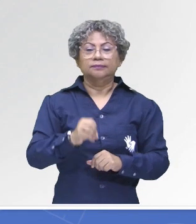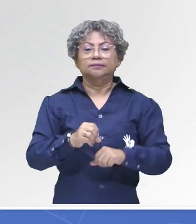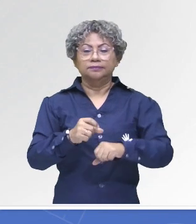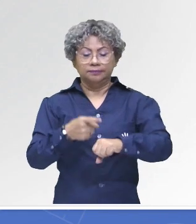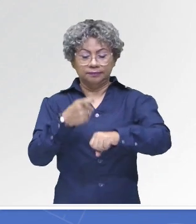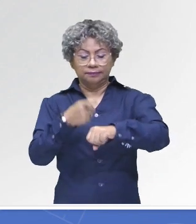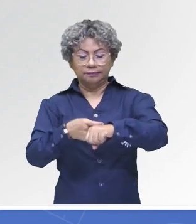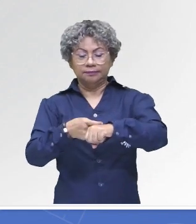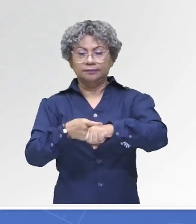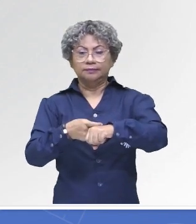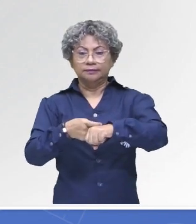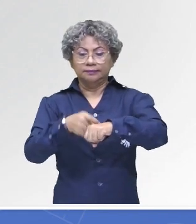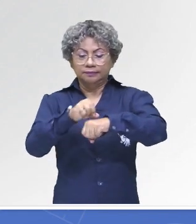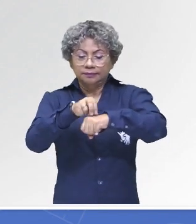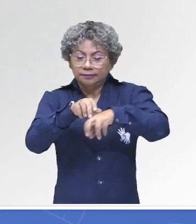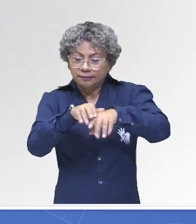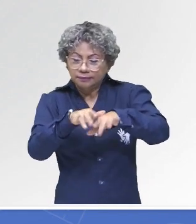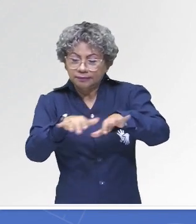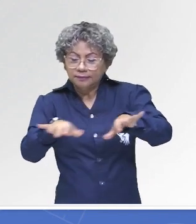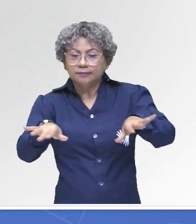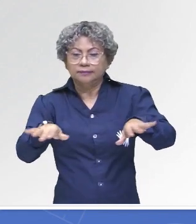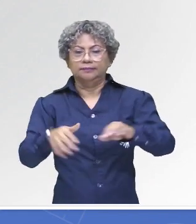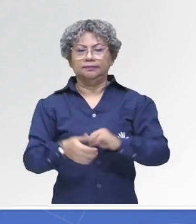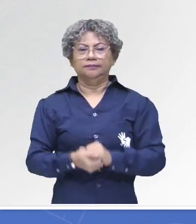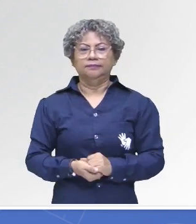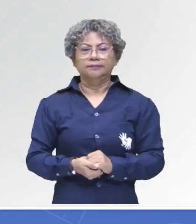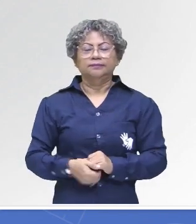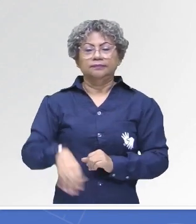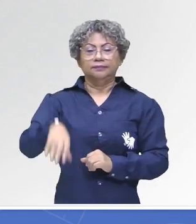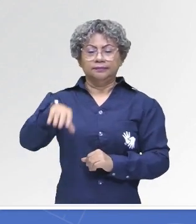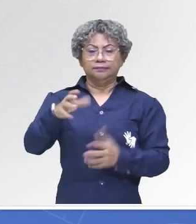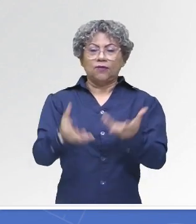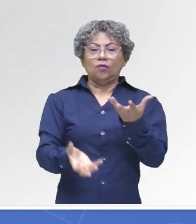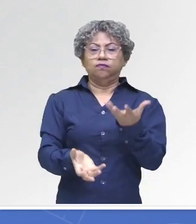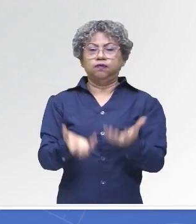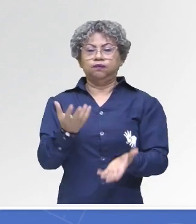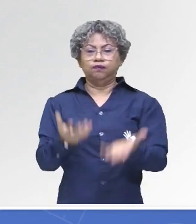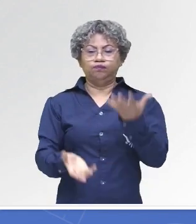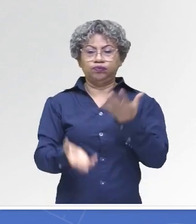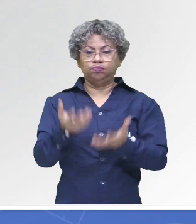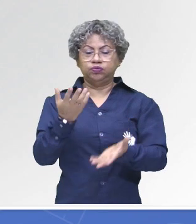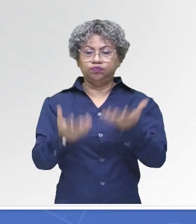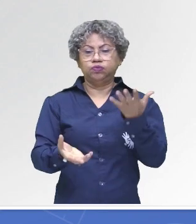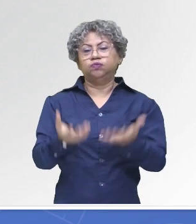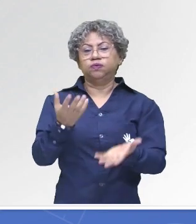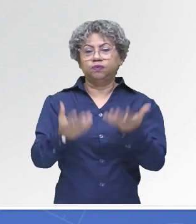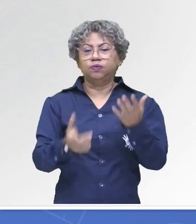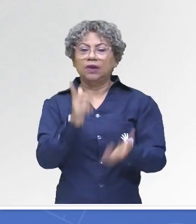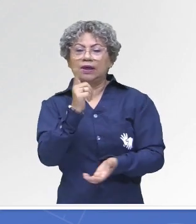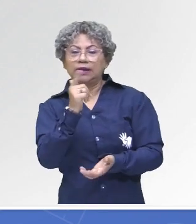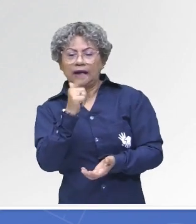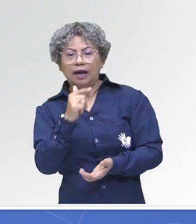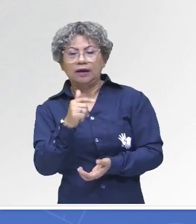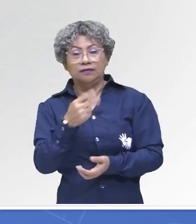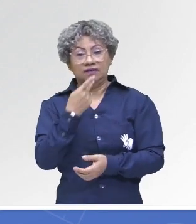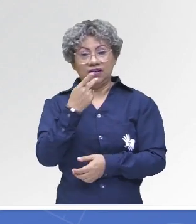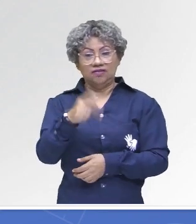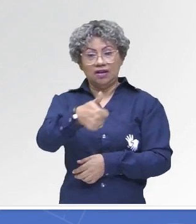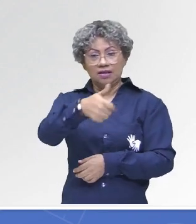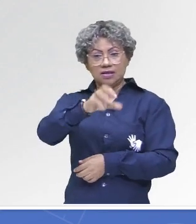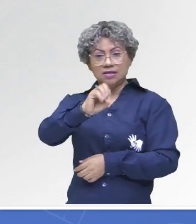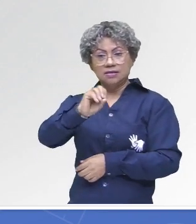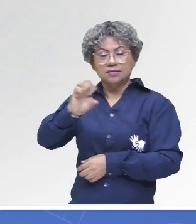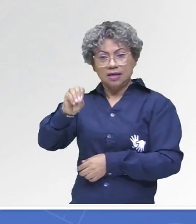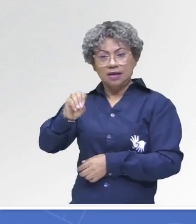gelo. E para o ponto de ebulição da água, ele adotou o valor 100. É quando